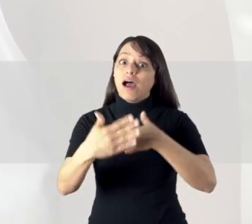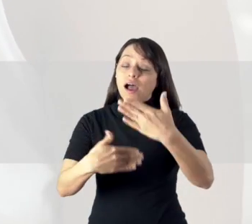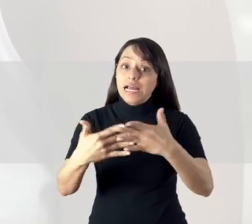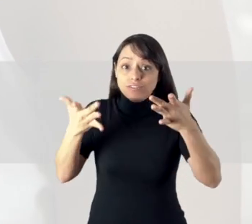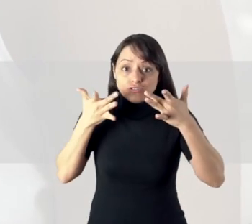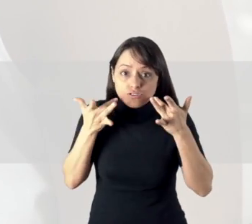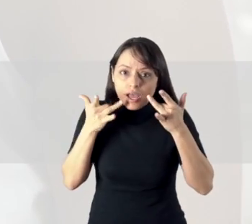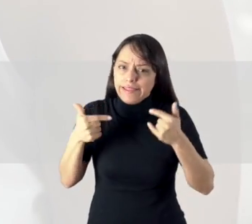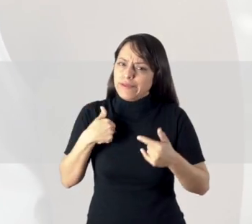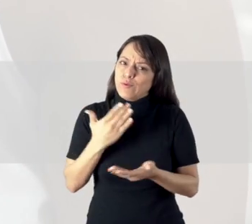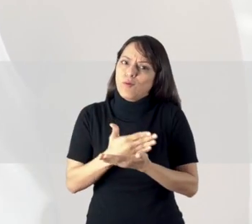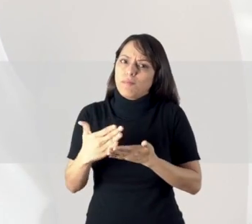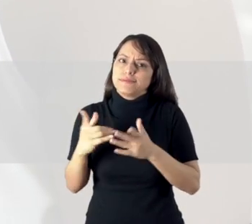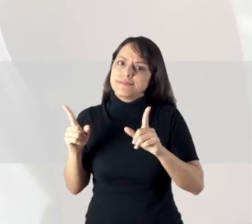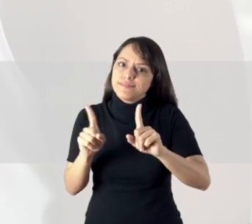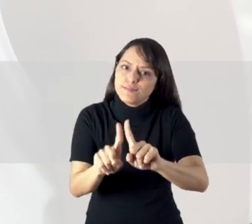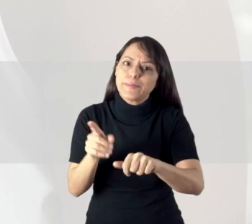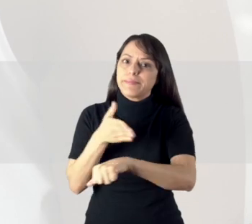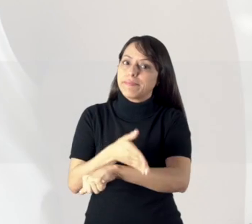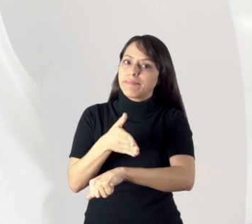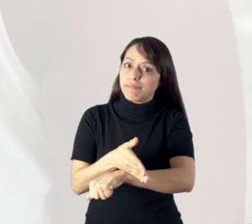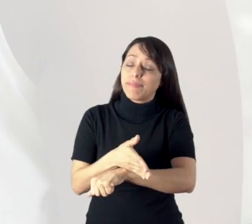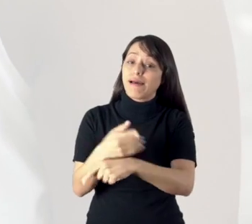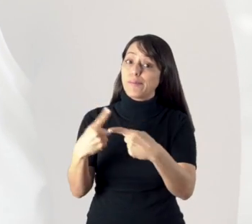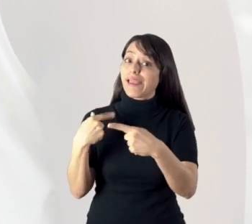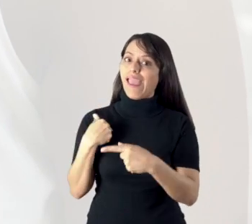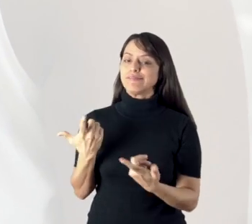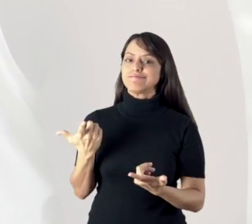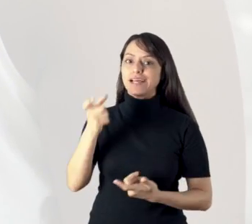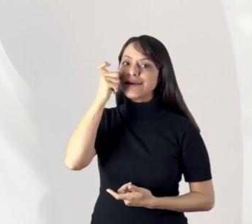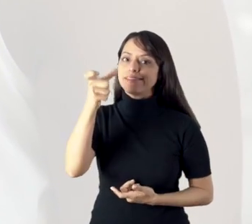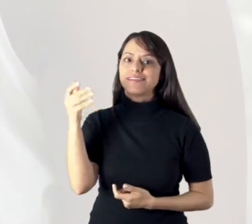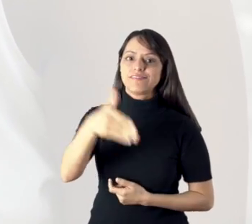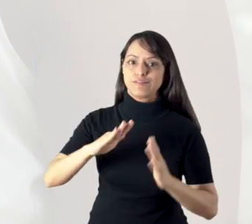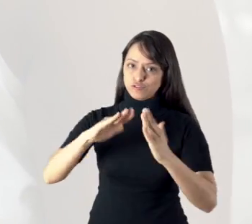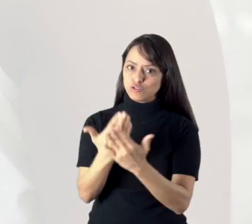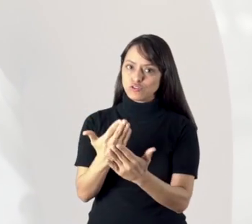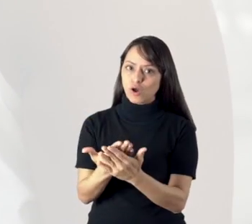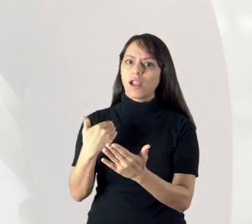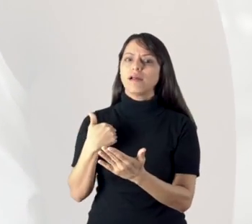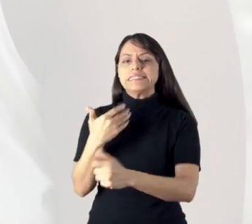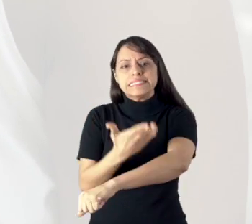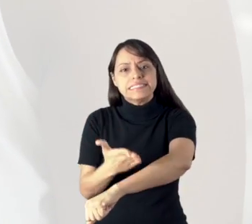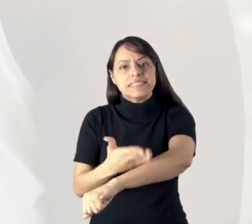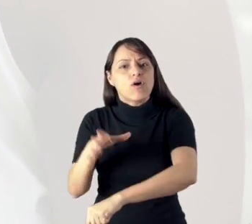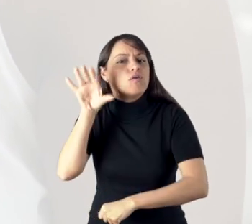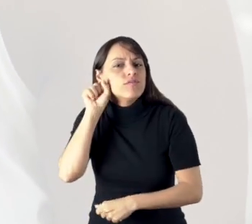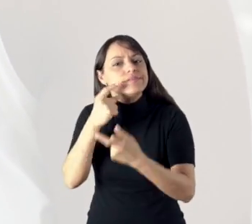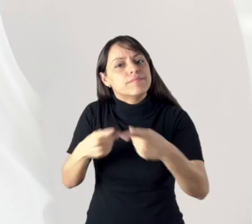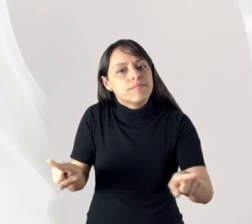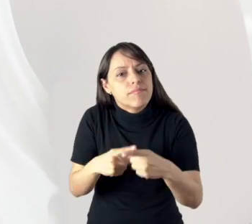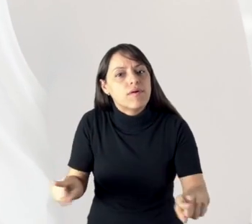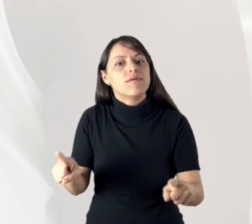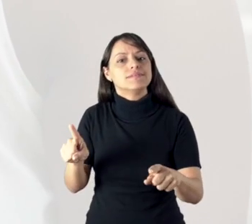aí depois a peça, comecei a participar mais junto com ele também, né? Porque acabou me atraindo para a escola também. E eu ficava ouvindo com ele, eu vi